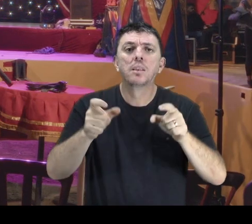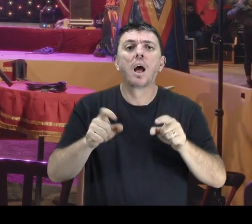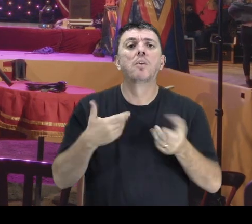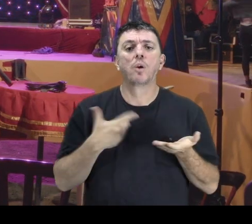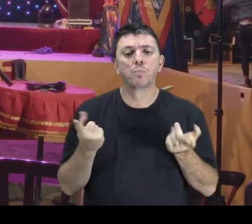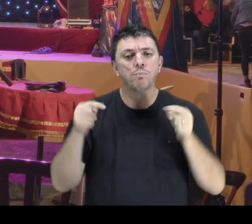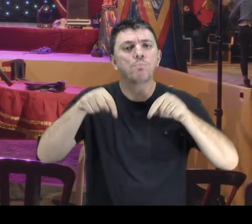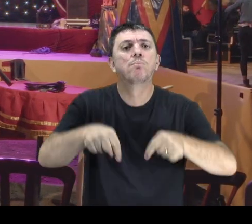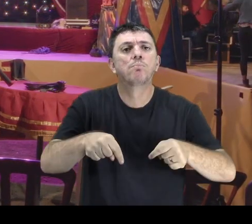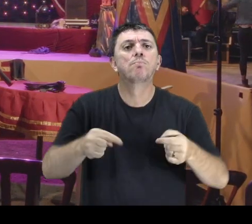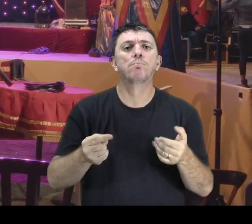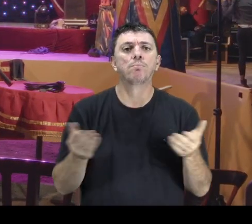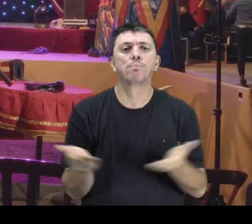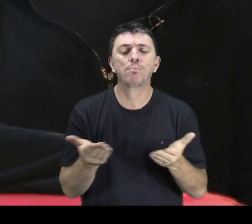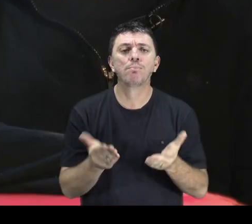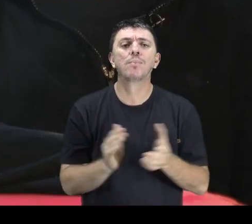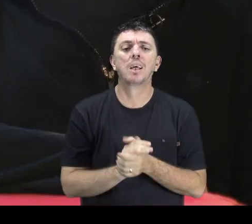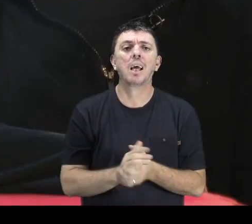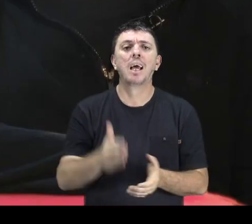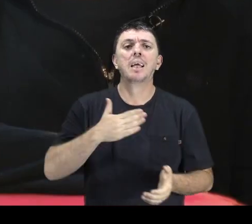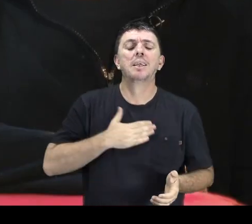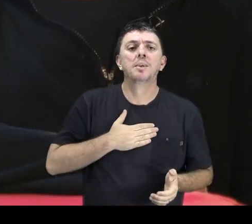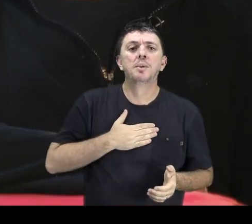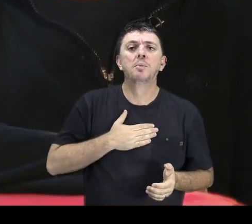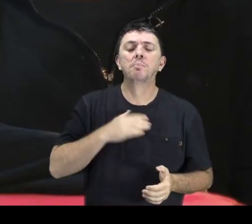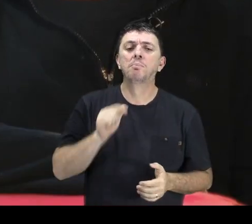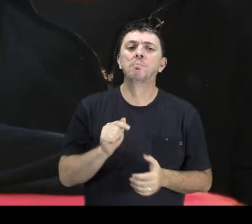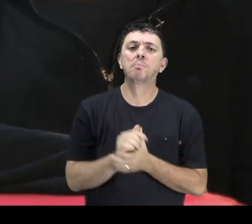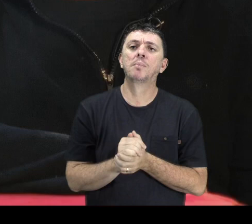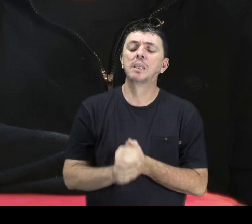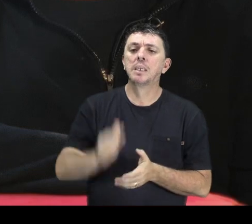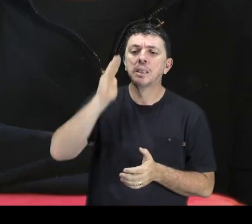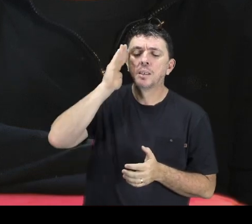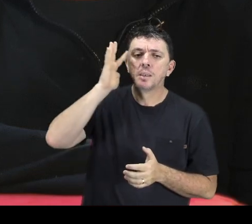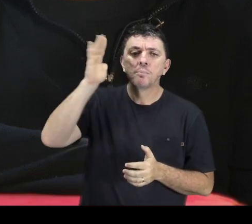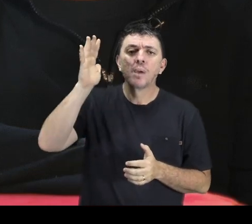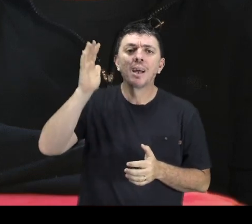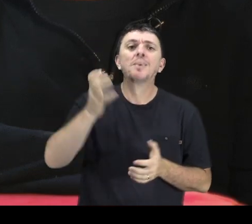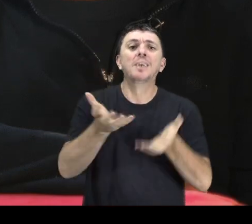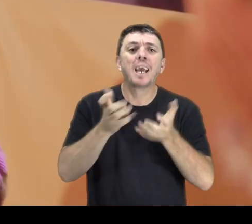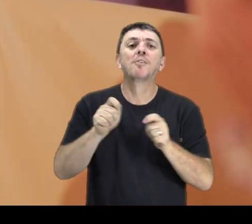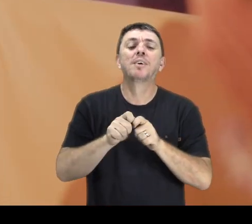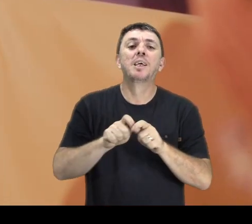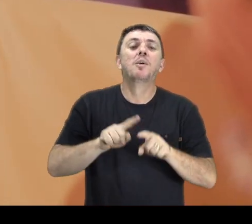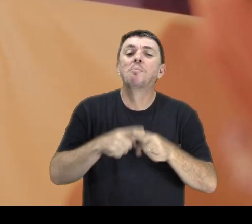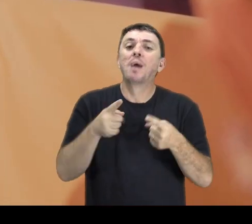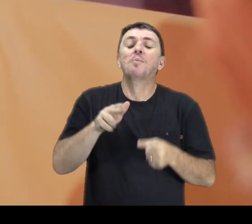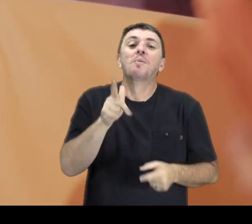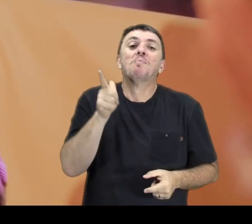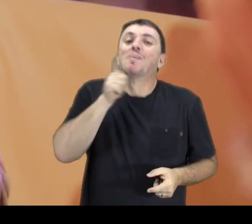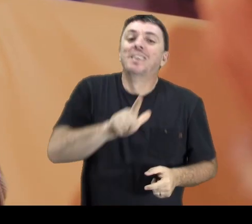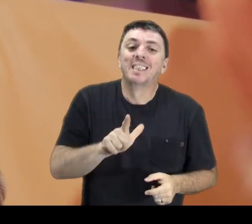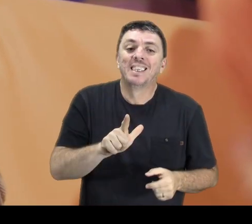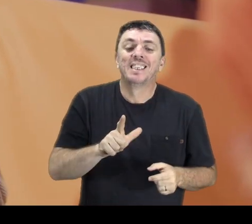Que é, sim, uma coisa que eu imaginava fazer e nunca tive condição de fazer. Eu estou